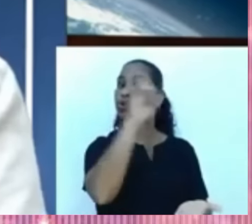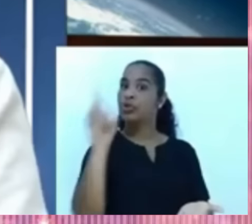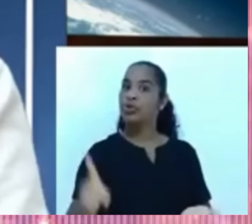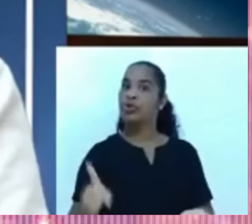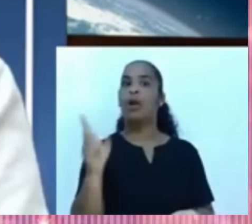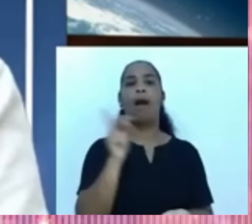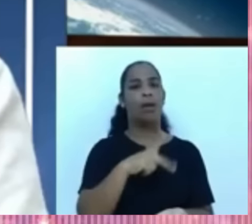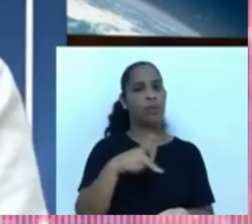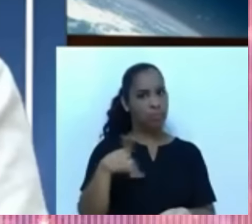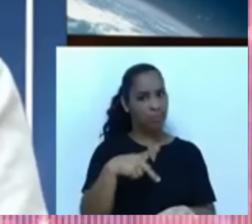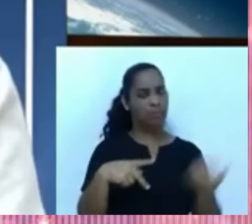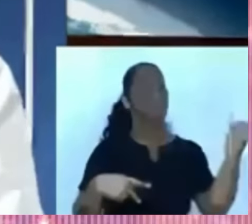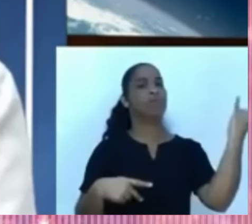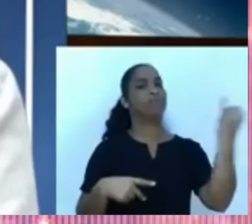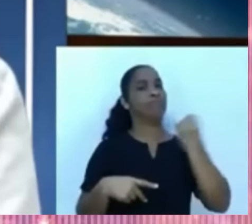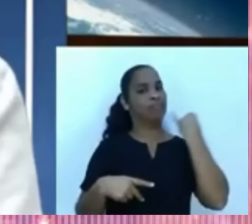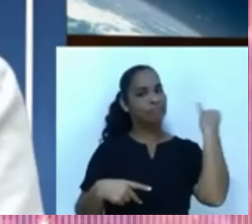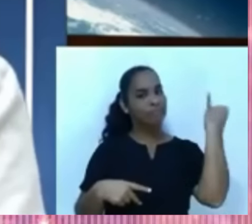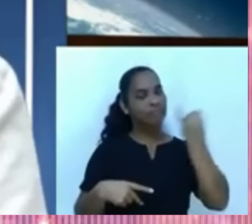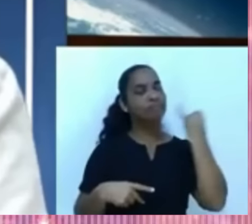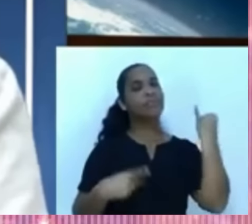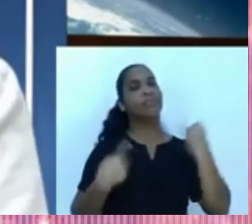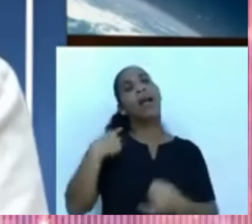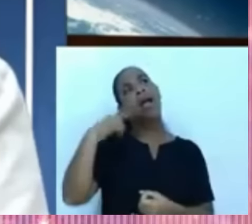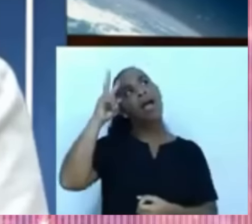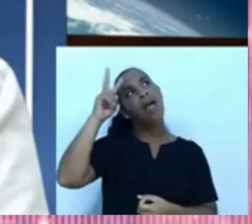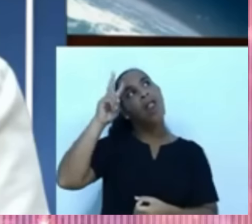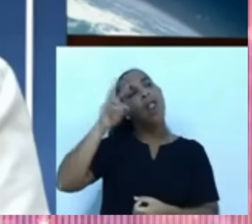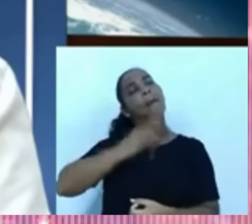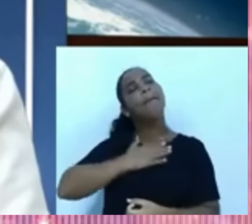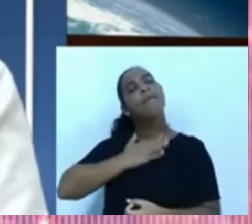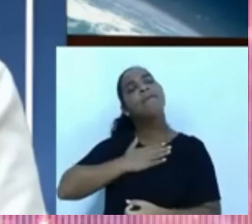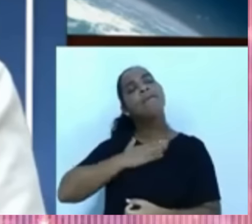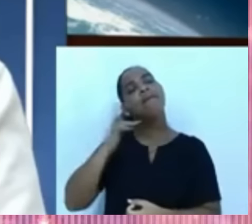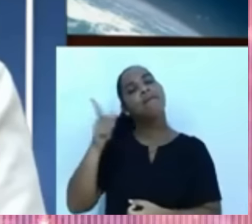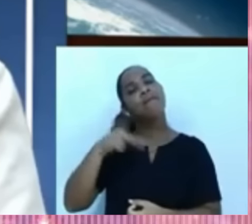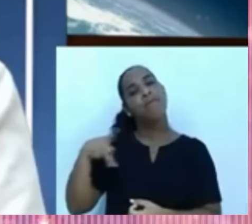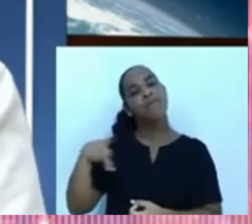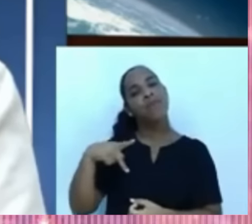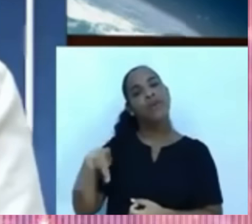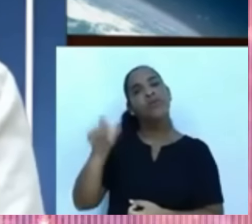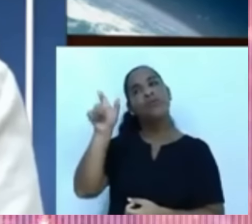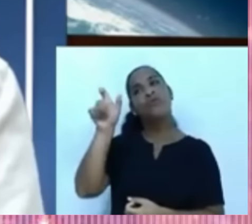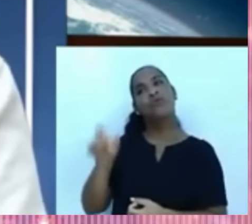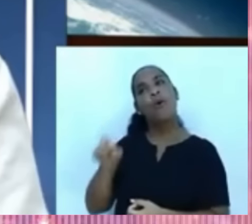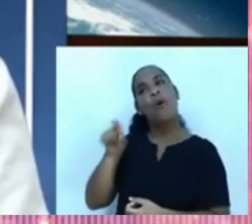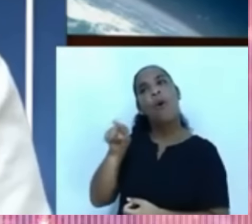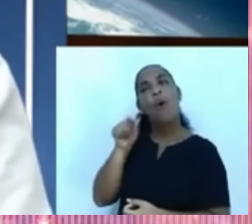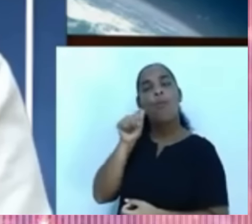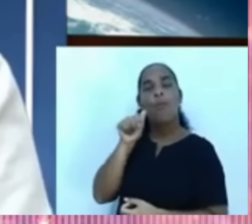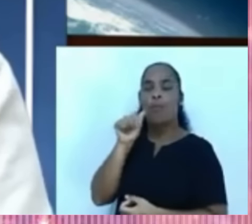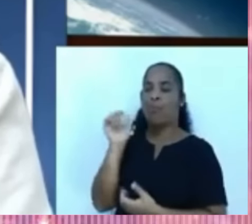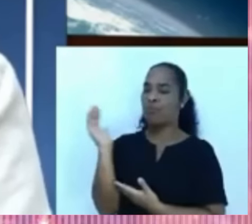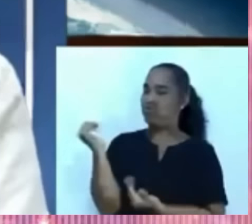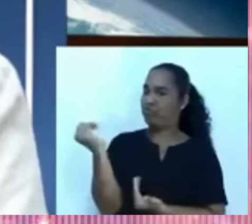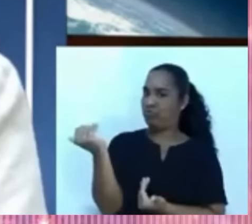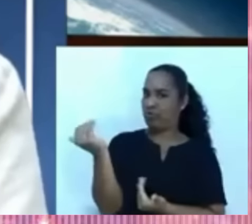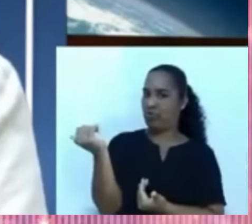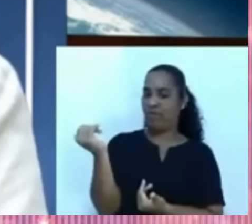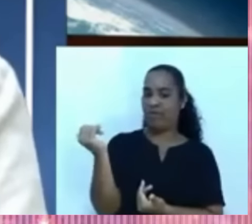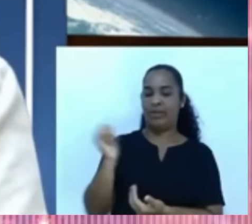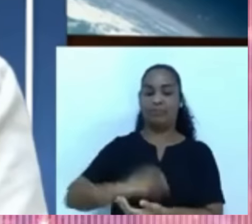muito significado Eu me recordo da minha mestra era uma senhora jovial era